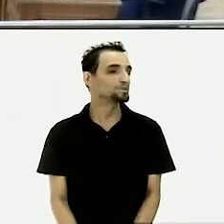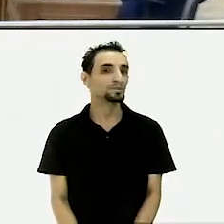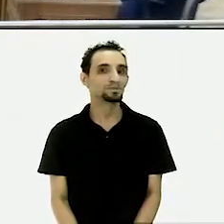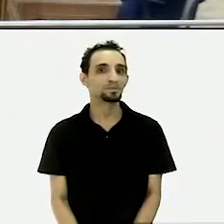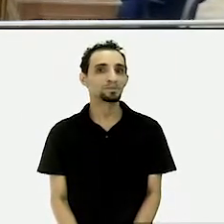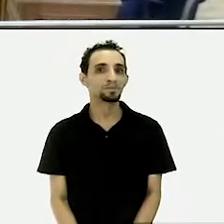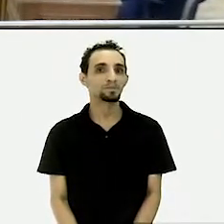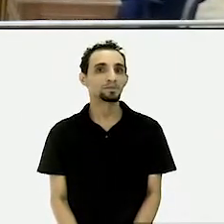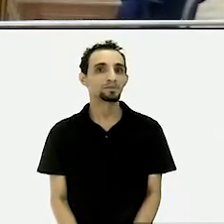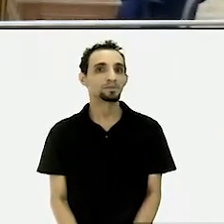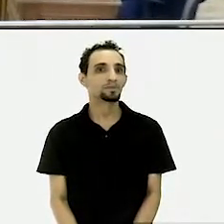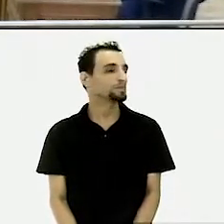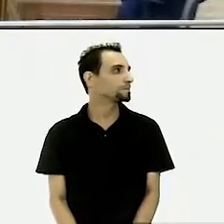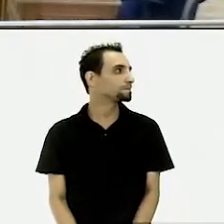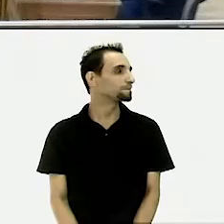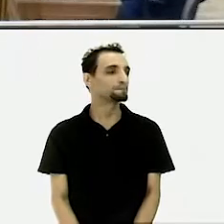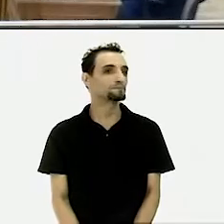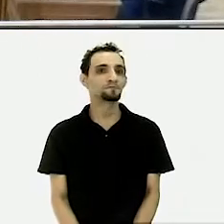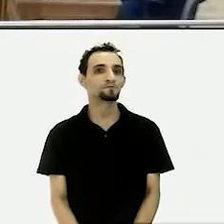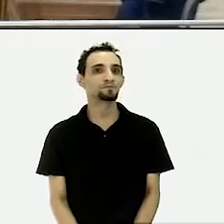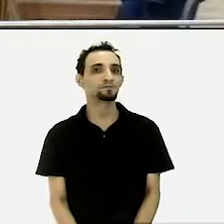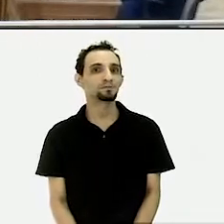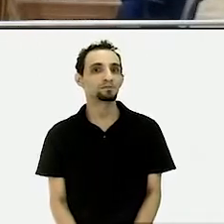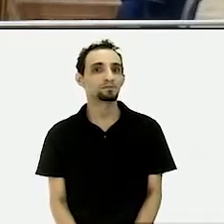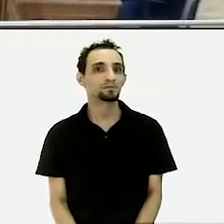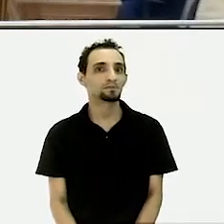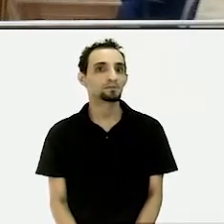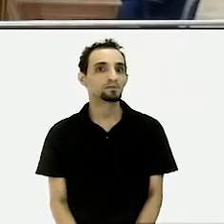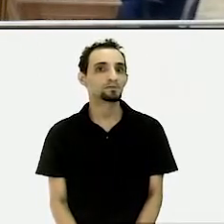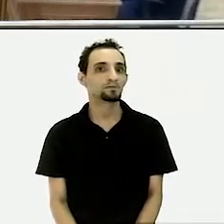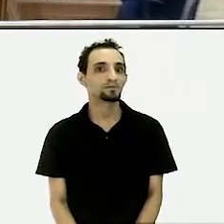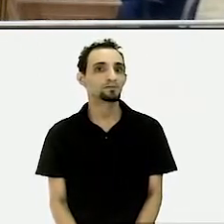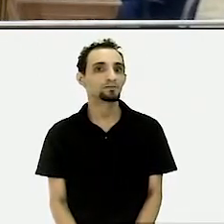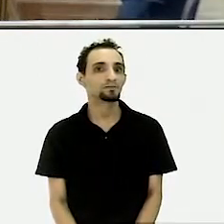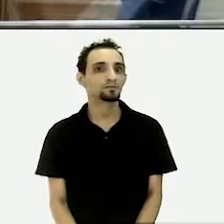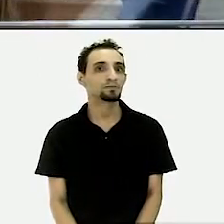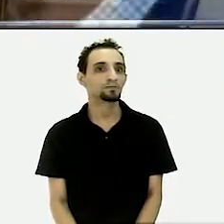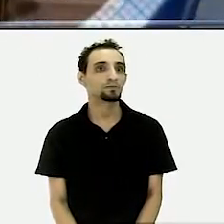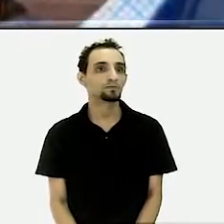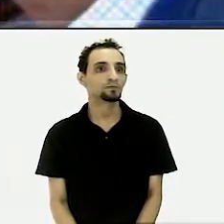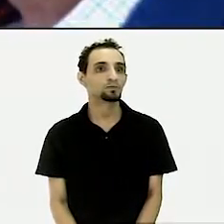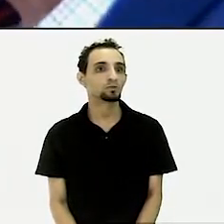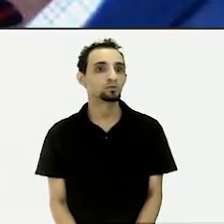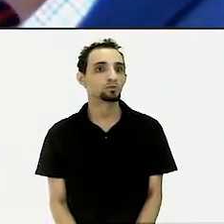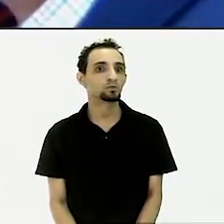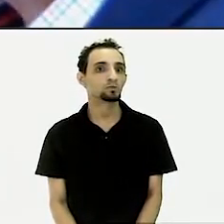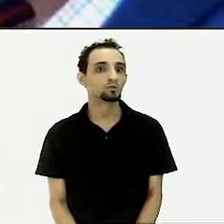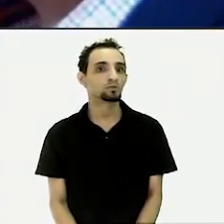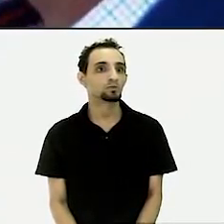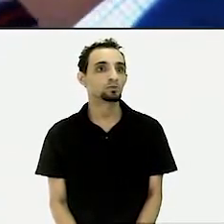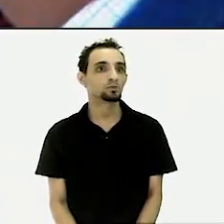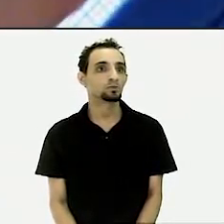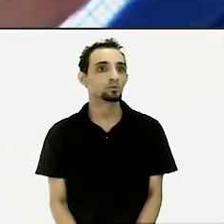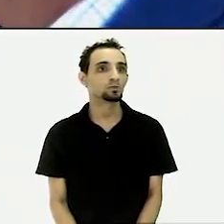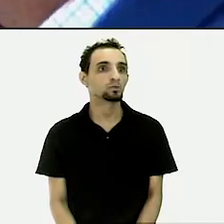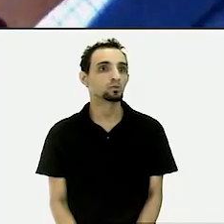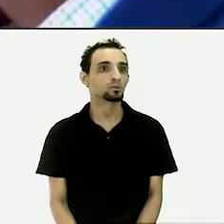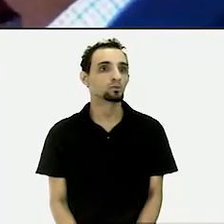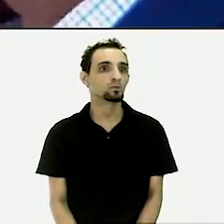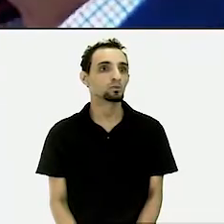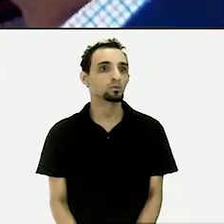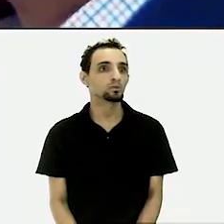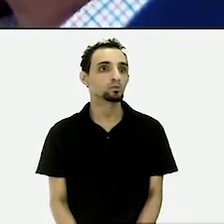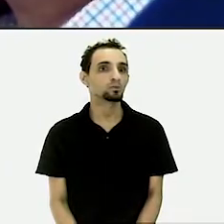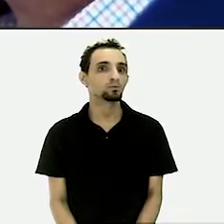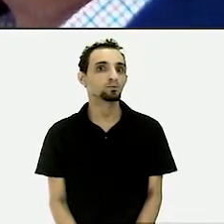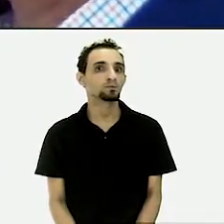Põe ao vivo na... Não precisa. Eu tô aqui, eu mostro. Acabei de falar com o Fernando, porque eu também fiquei preocupado. Aqui, olha. Não